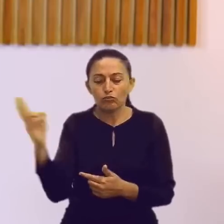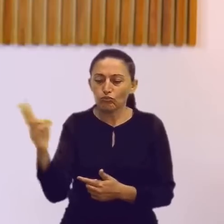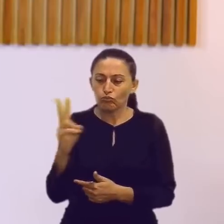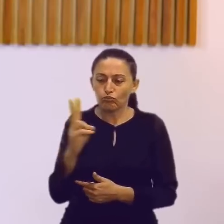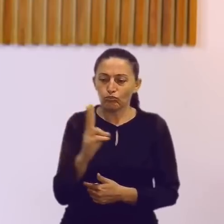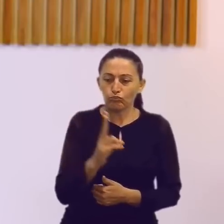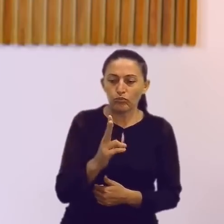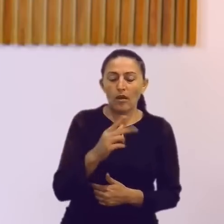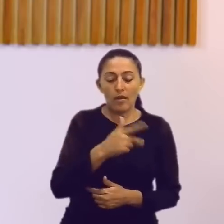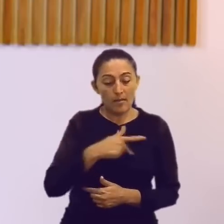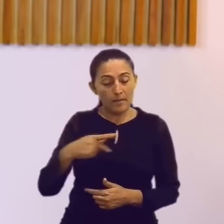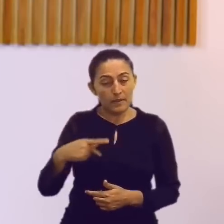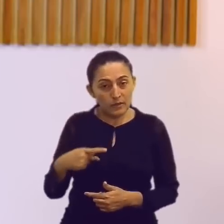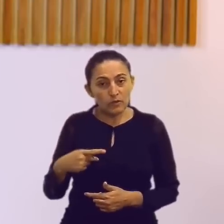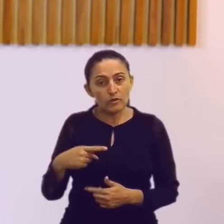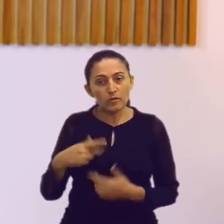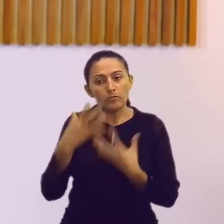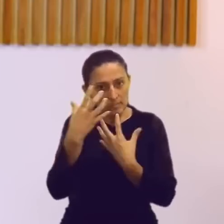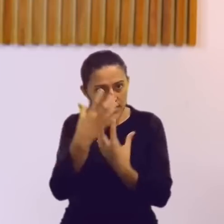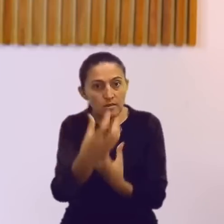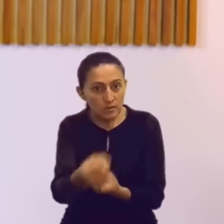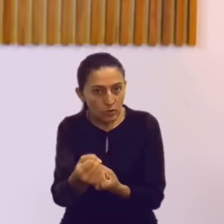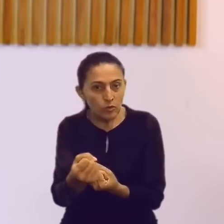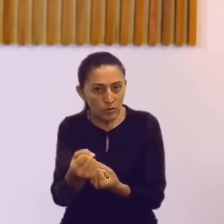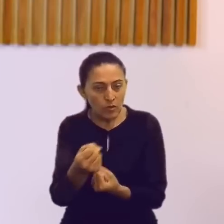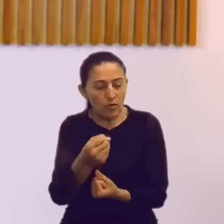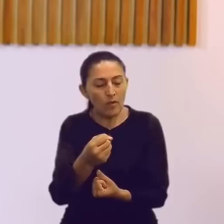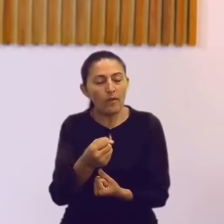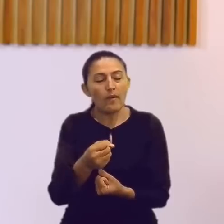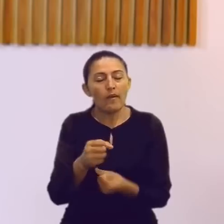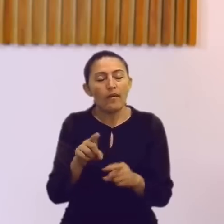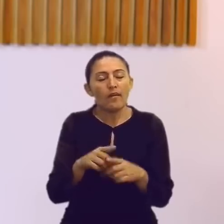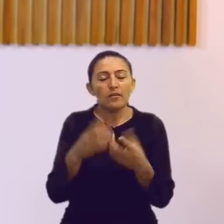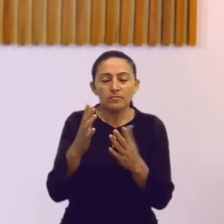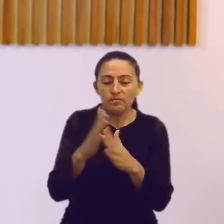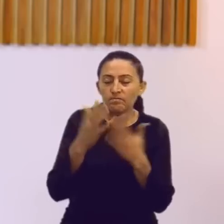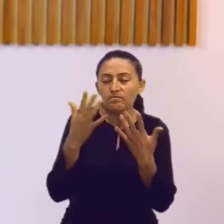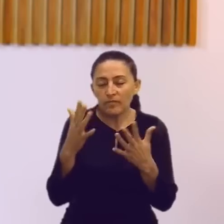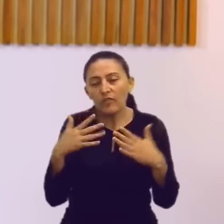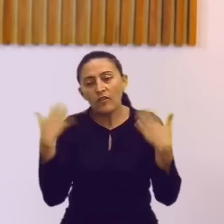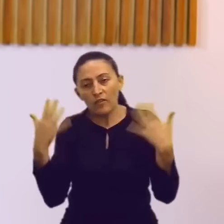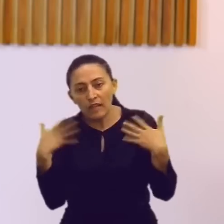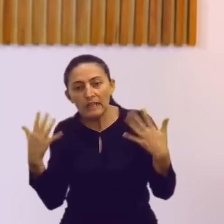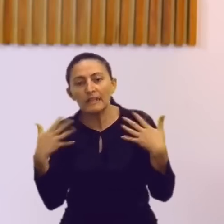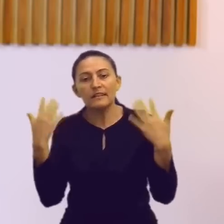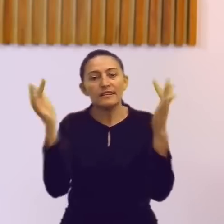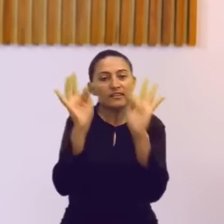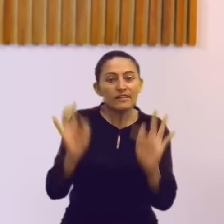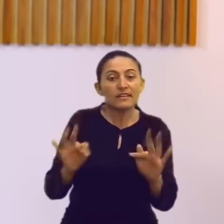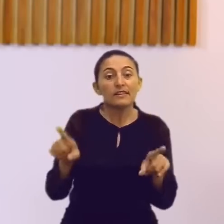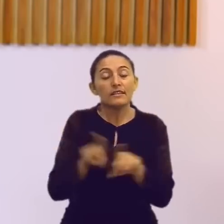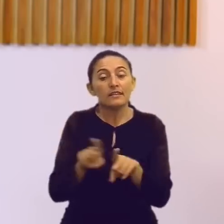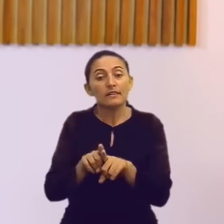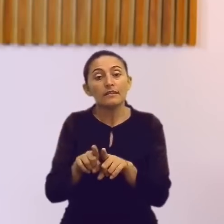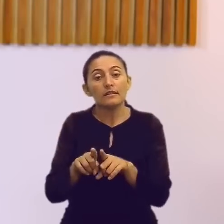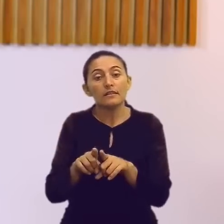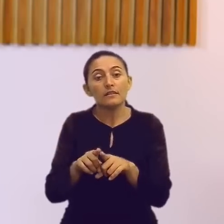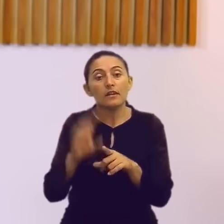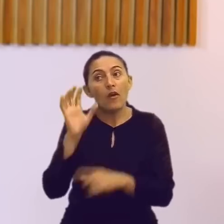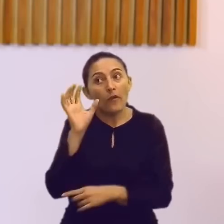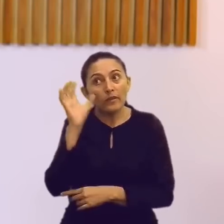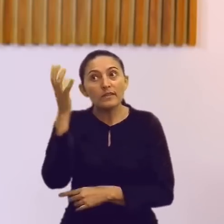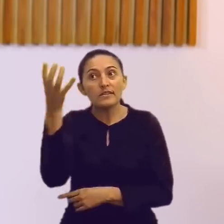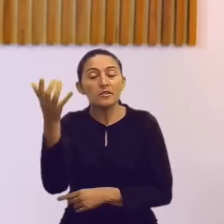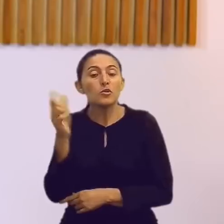a igreja acolheu muito bem acolhida aquela vizinha da nossa irmã e aconteceu